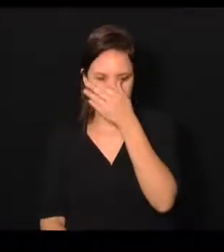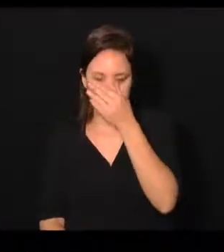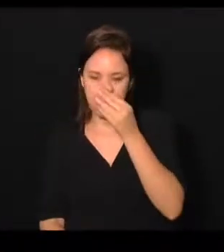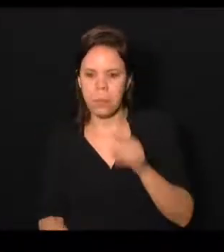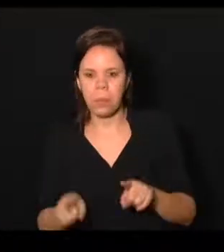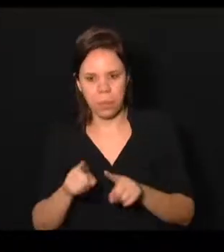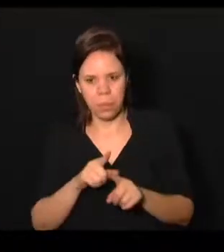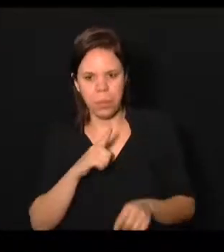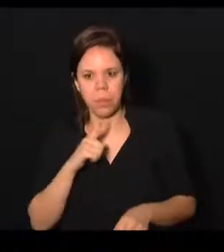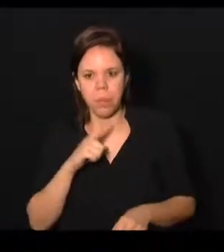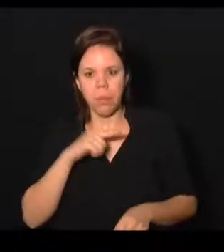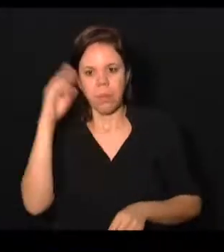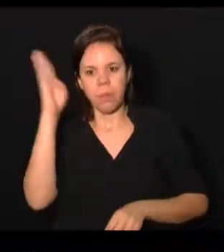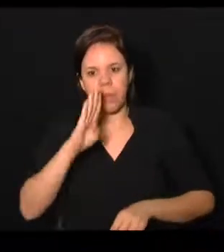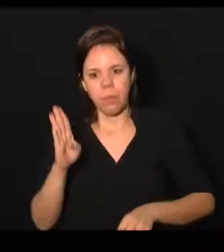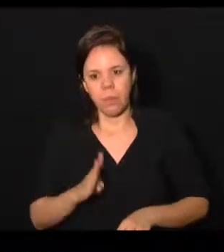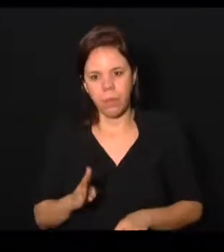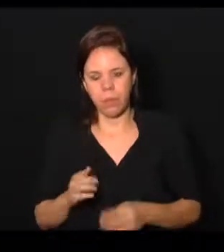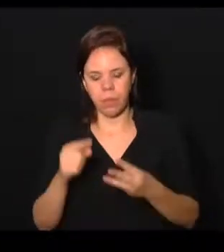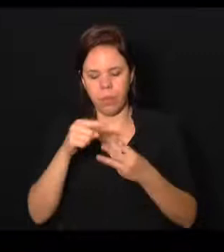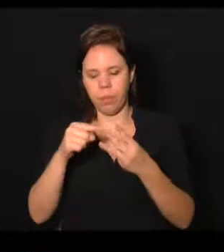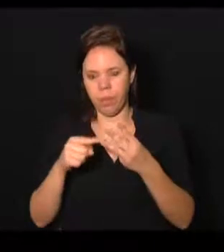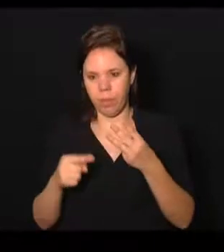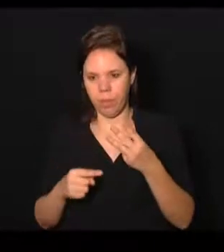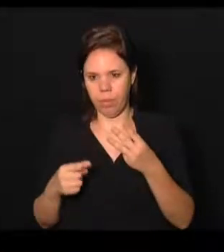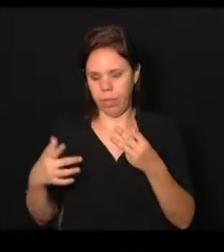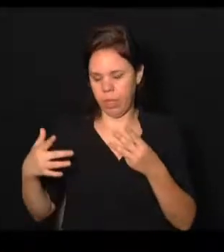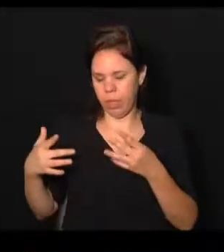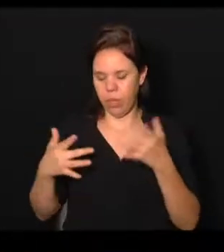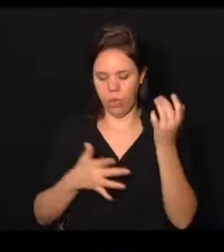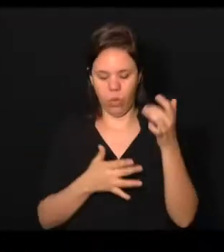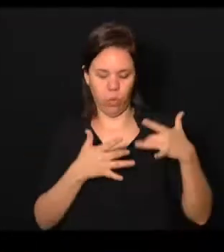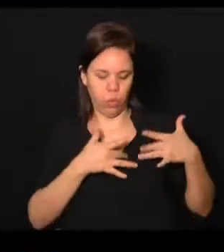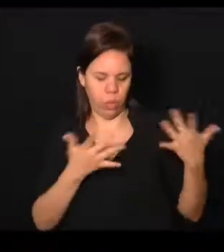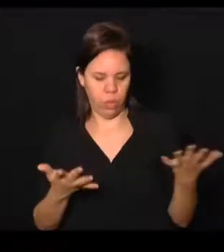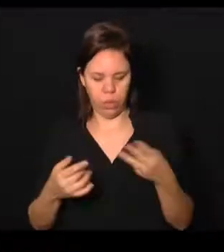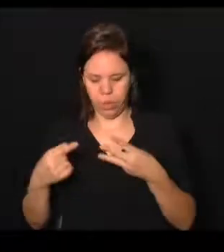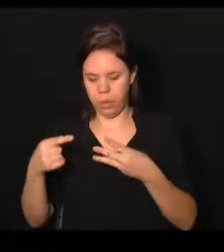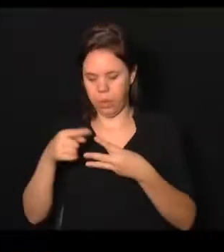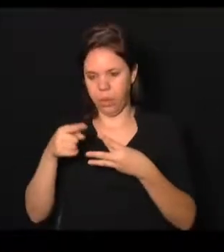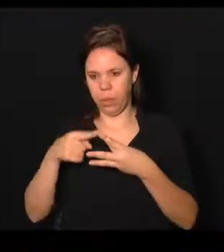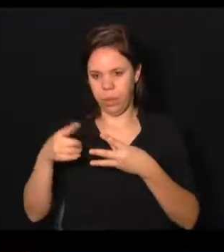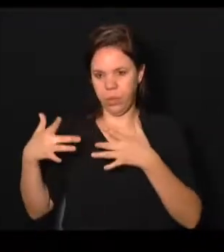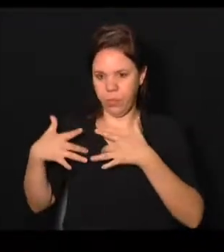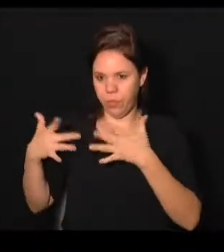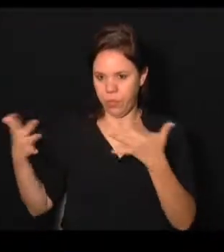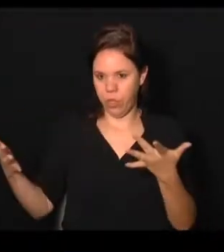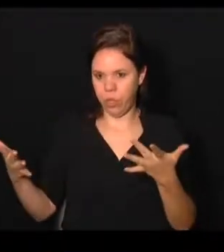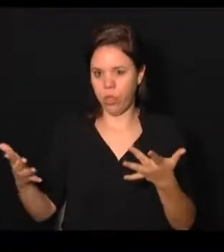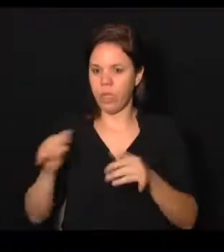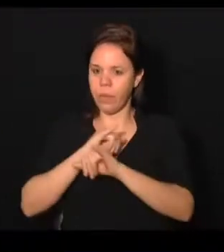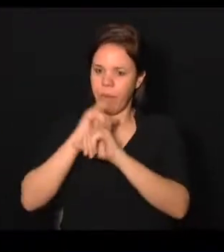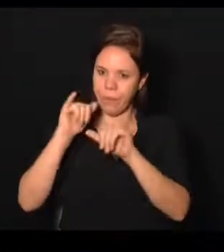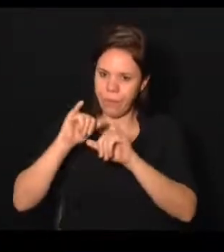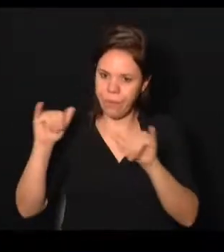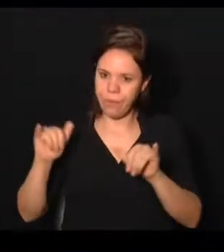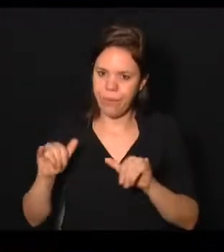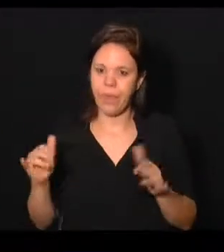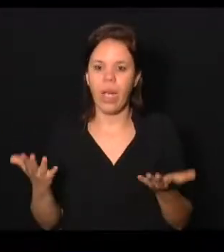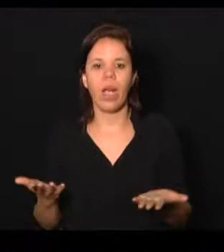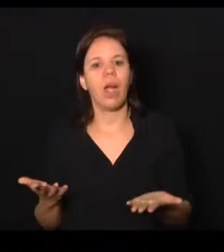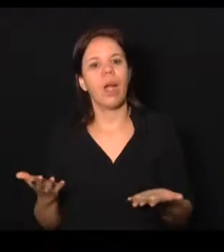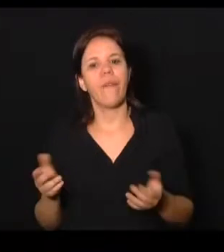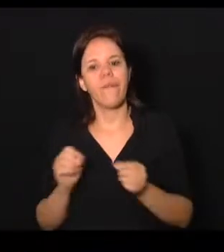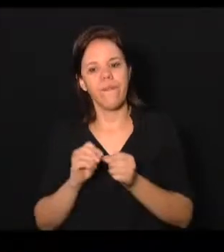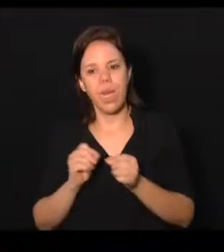Existem no Brasil hoje 3 tipos de doação. A doação voluntária, que é essa que a gente mais fala, ou seja, doe,